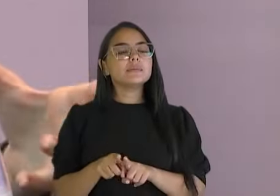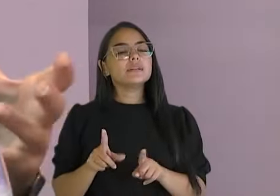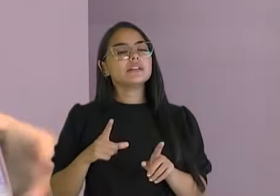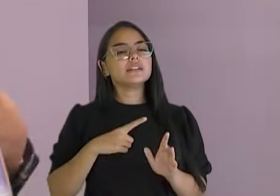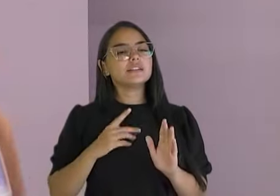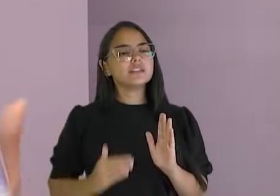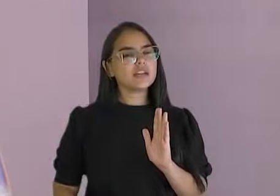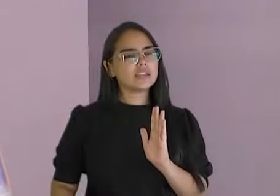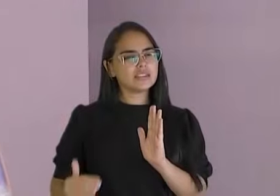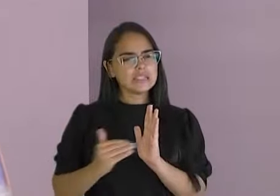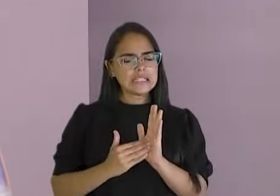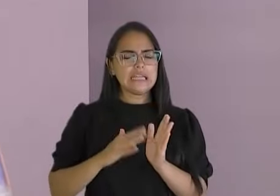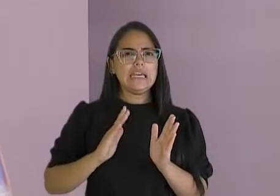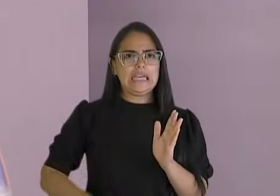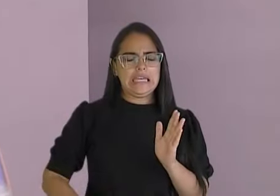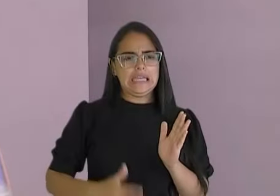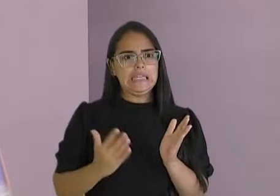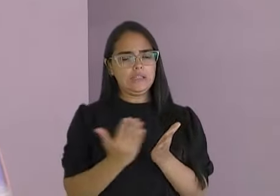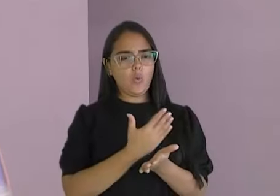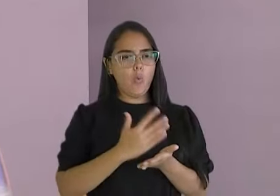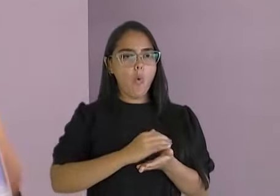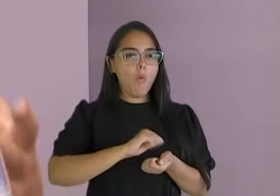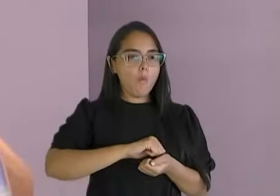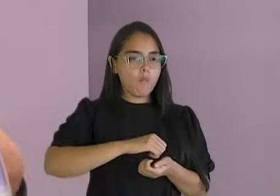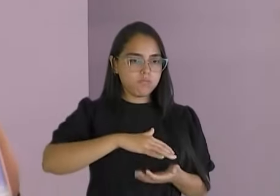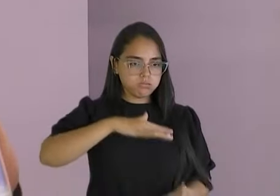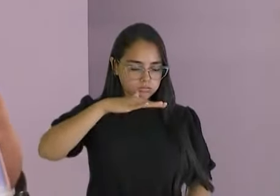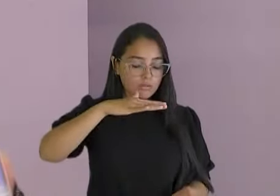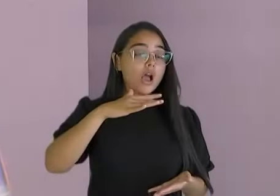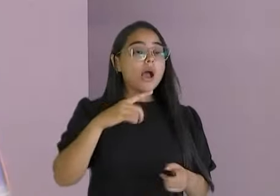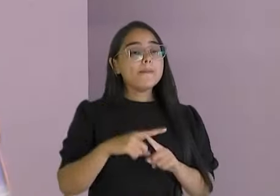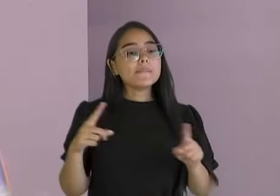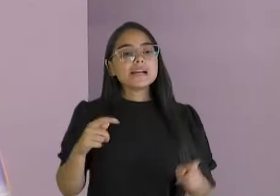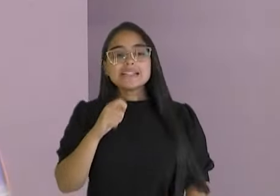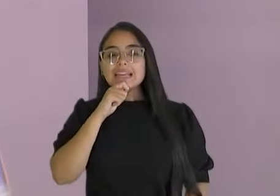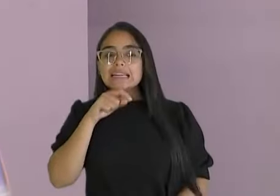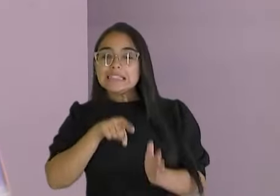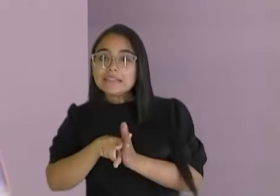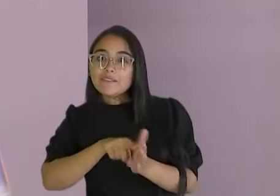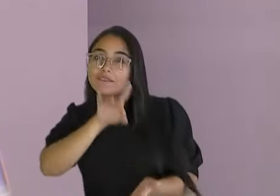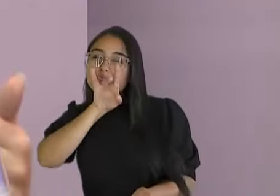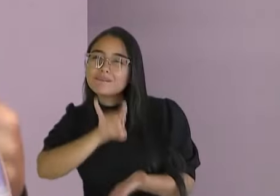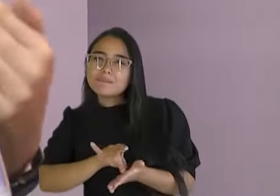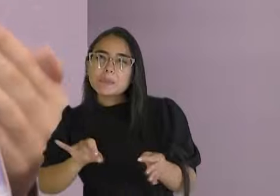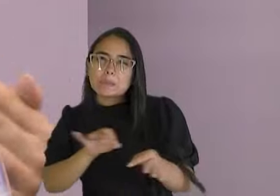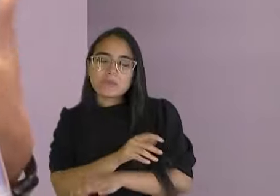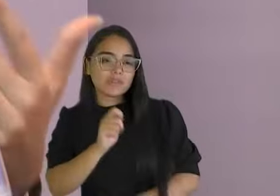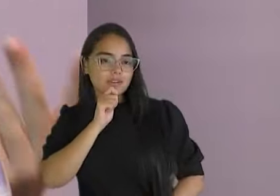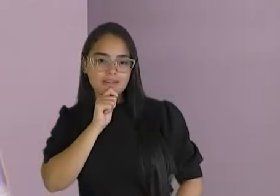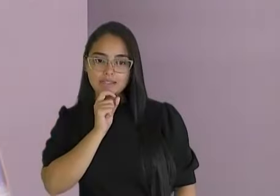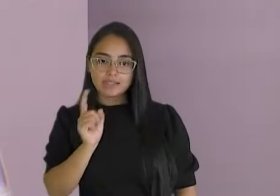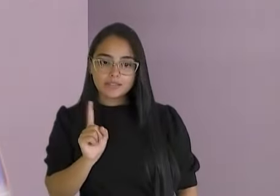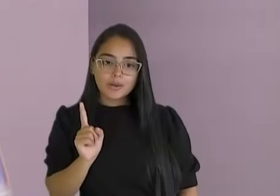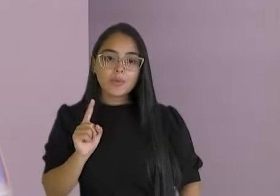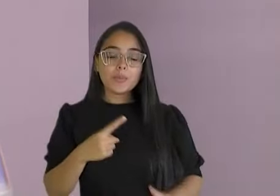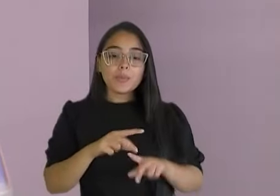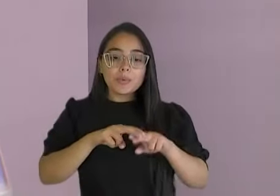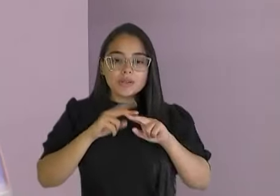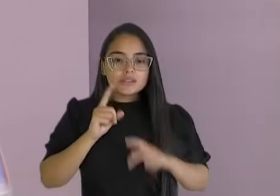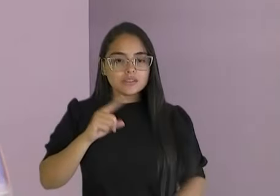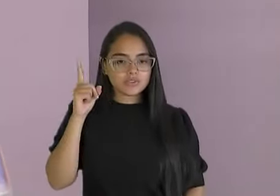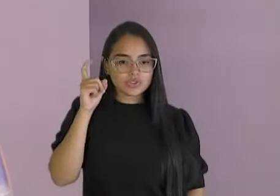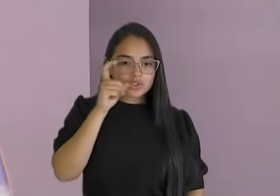do DSM, que é bem grande, inclusive, né? Então, não é algo ainda que a gente tem dados muito efetivos. Acho que por isso que é até mais difícil,